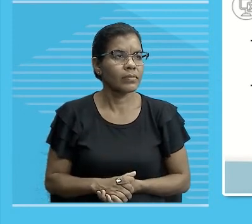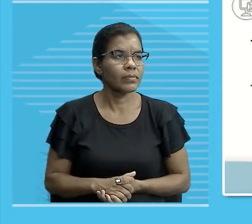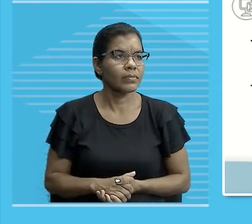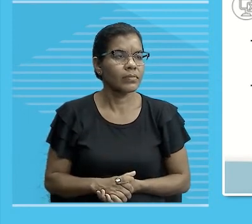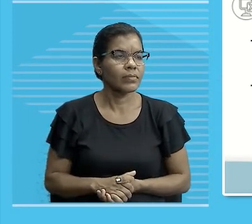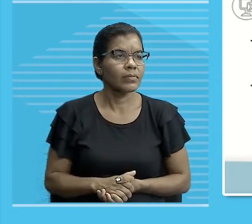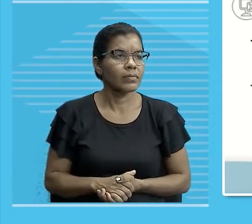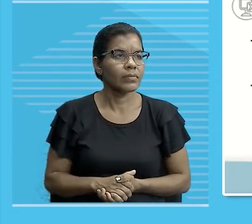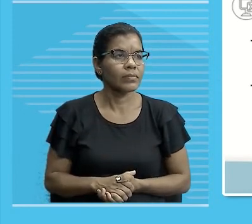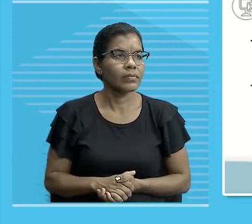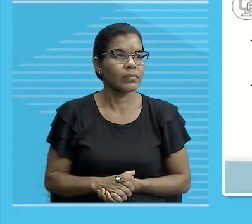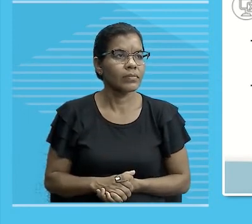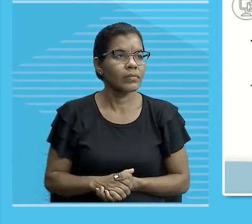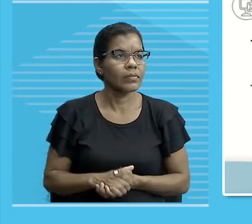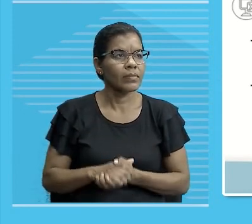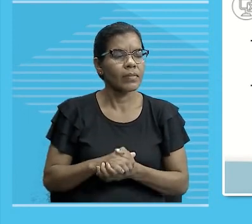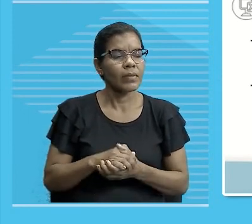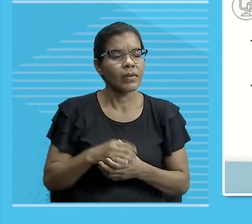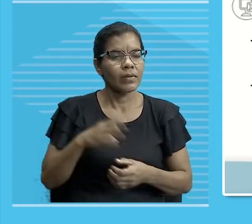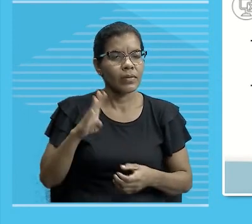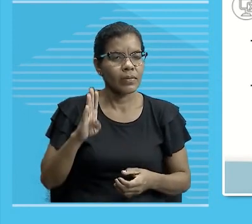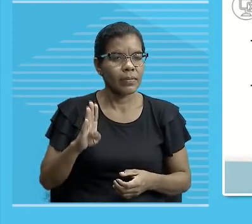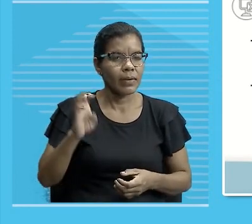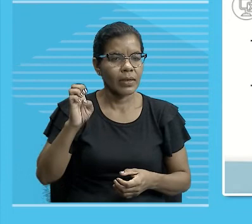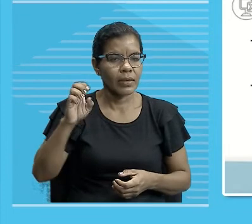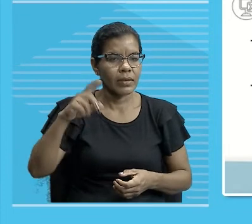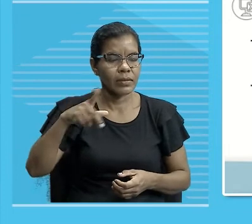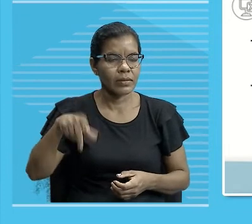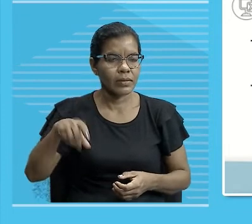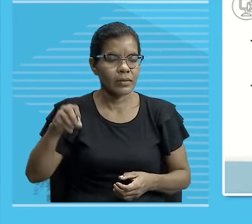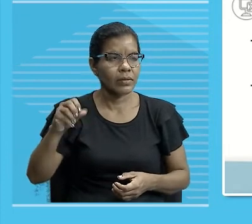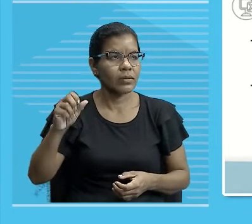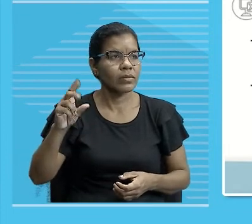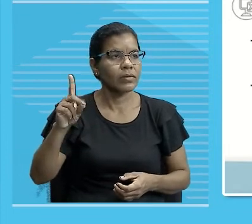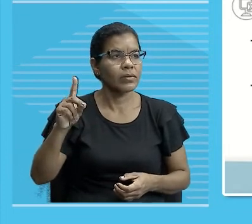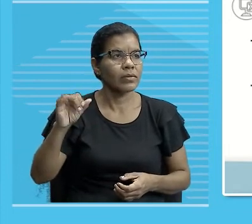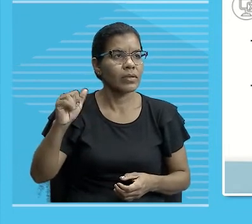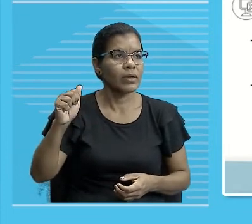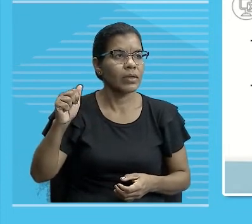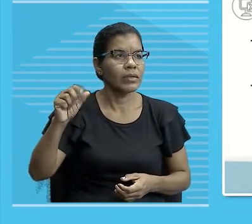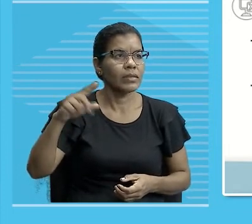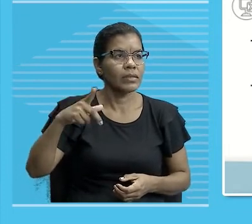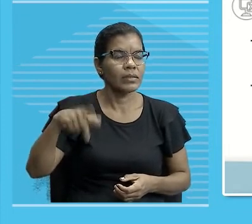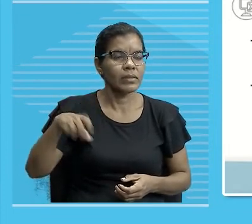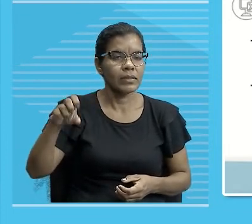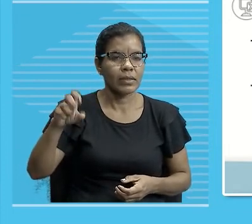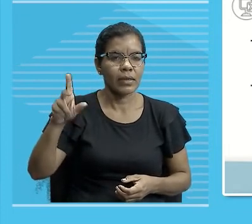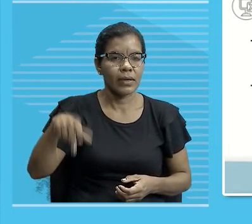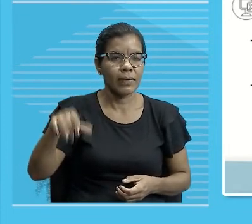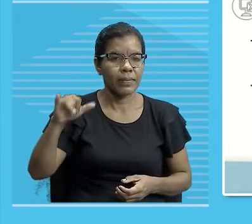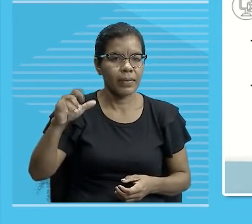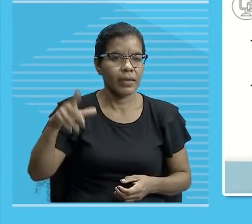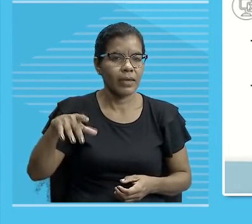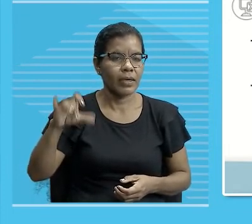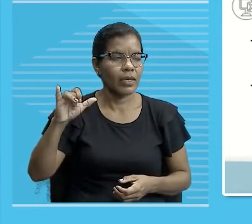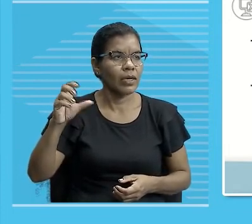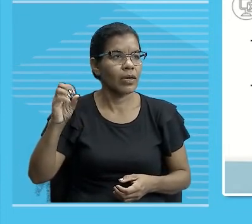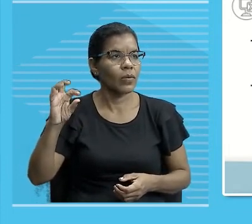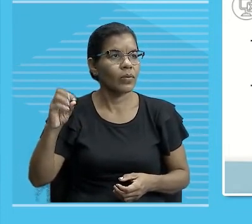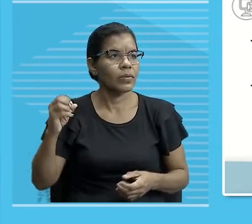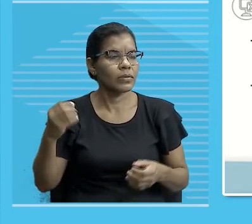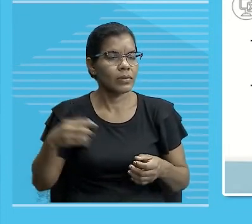dos benzodiazepínicos em nosso organismo. Coloquei aqui vários. Né? Tem um slidezinho só sobre esses